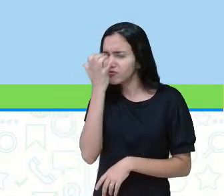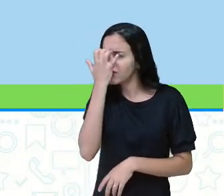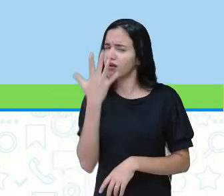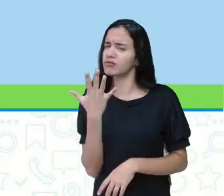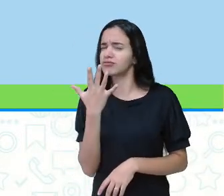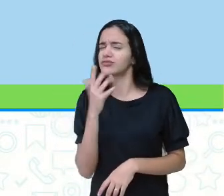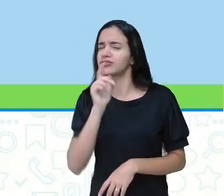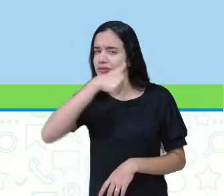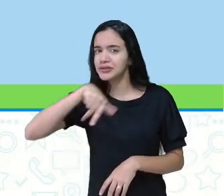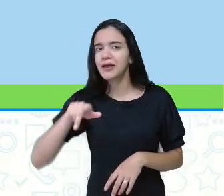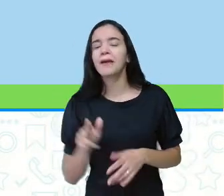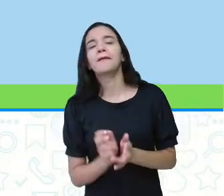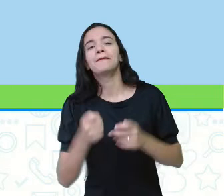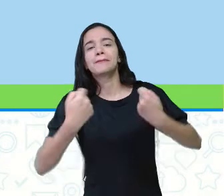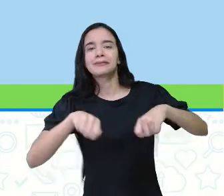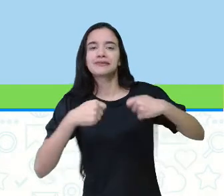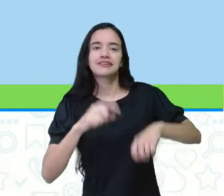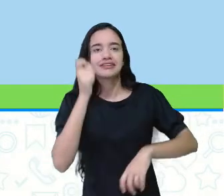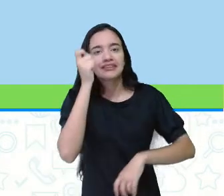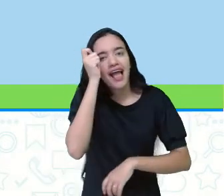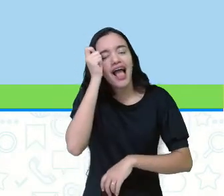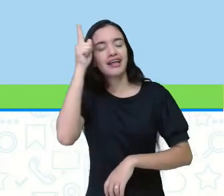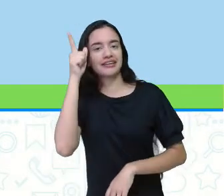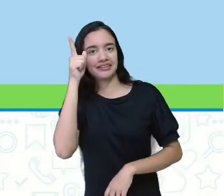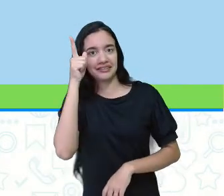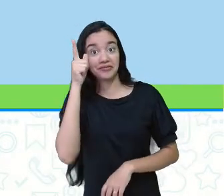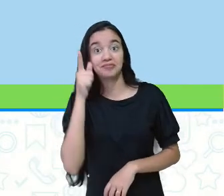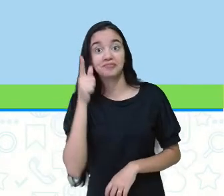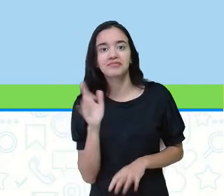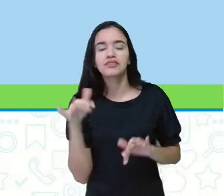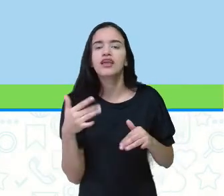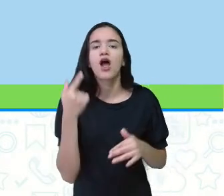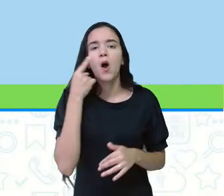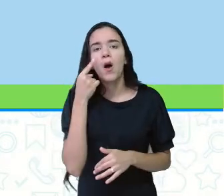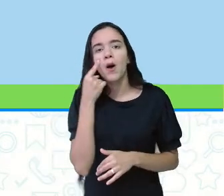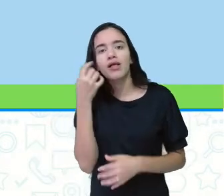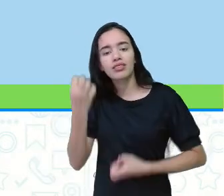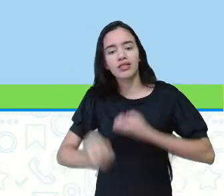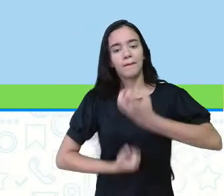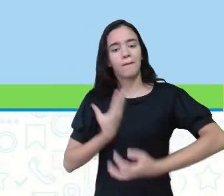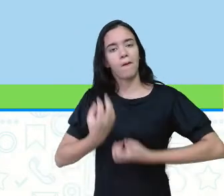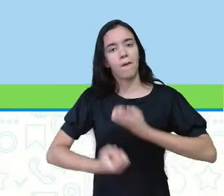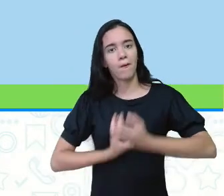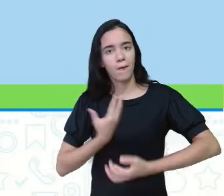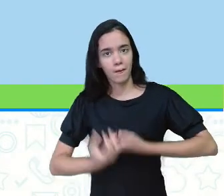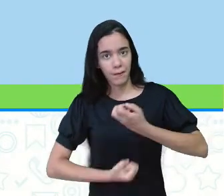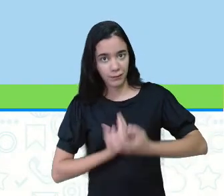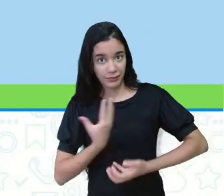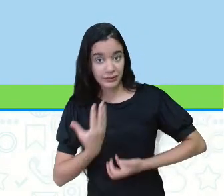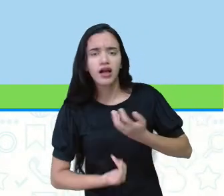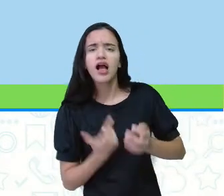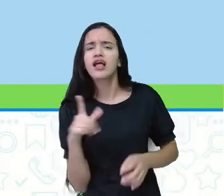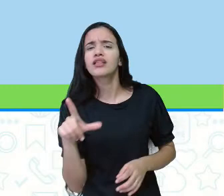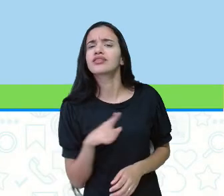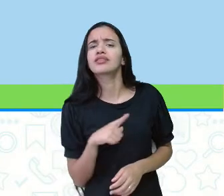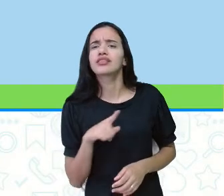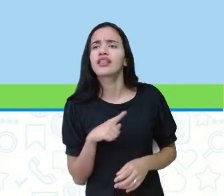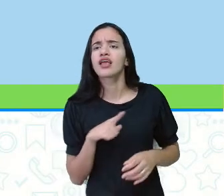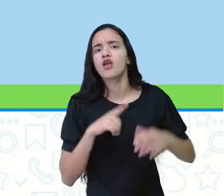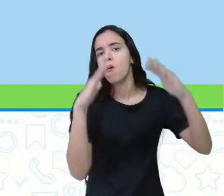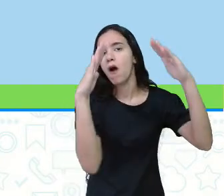gente. Você só precisa usar a sua criatividade, tá? Nesse poema visual, tem aí